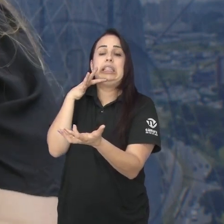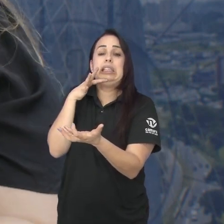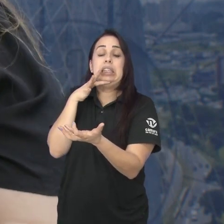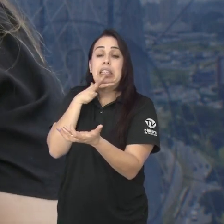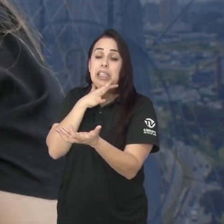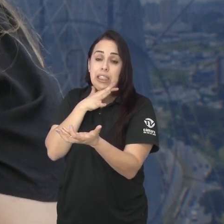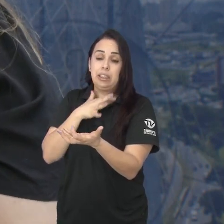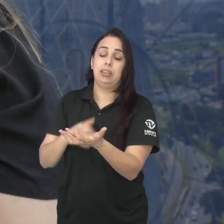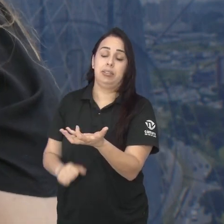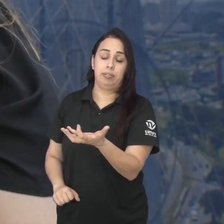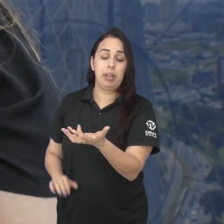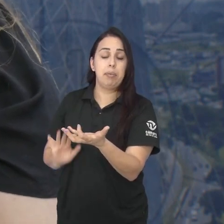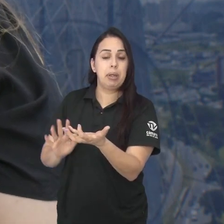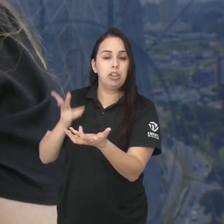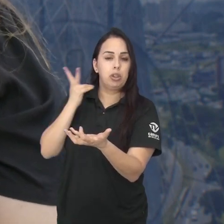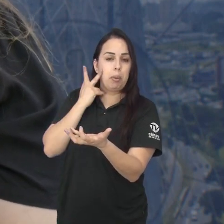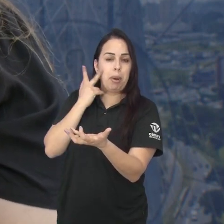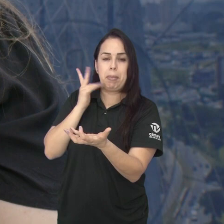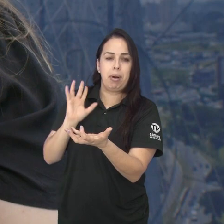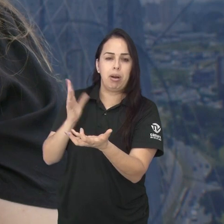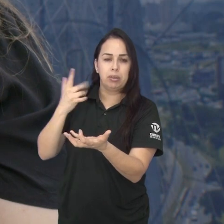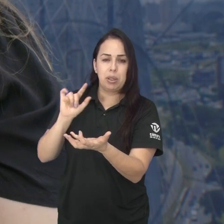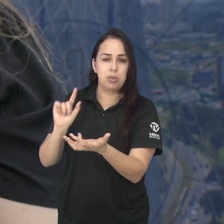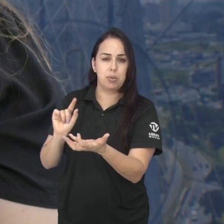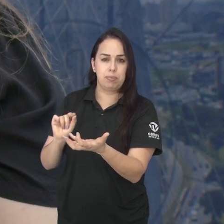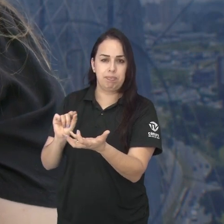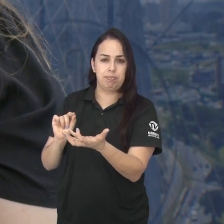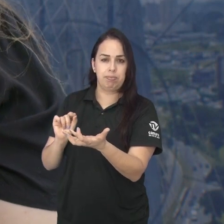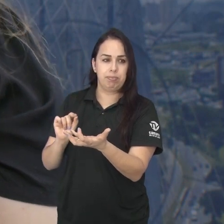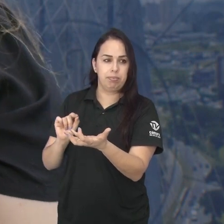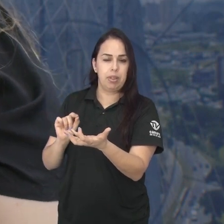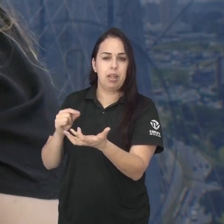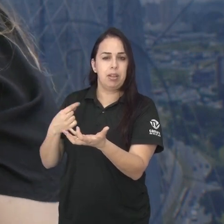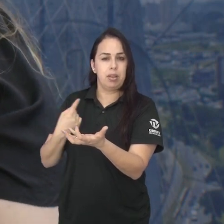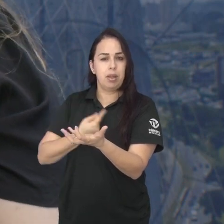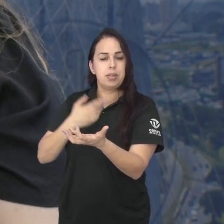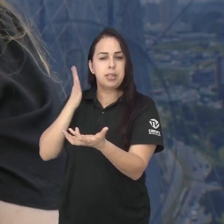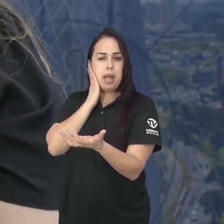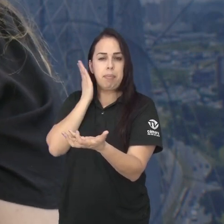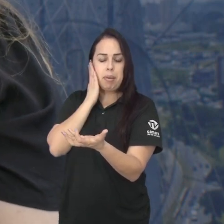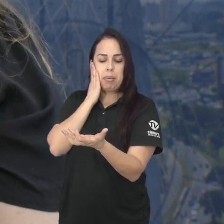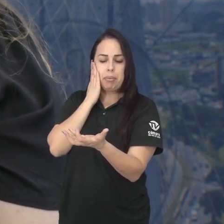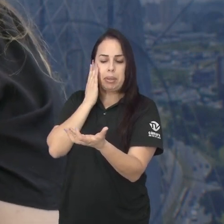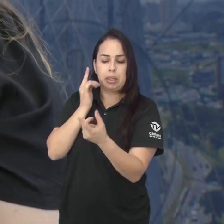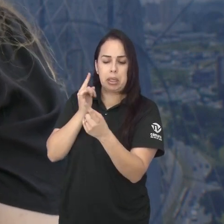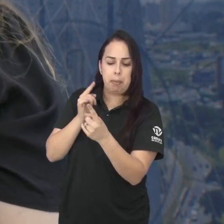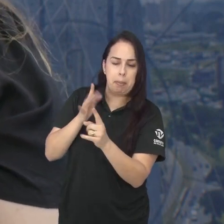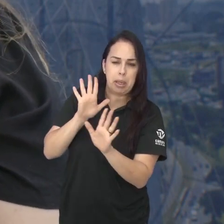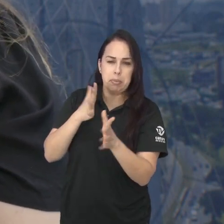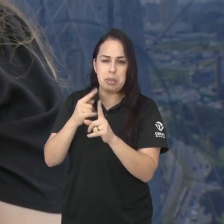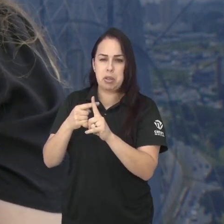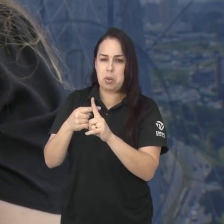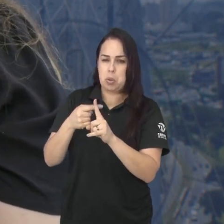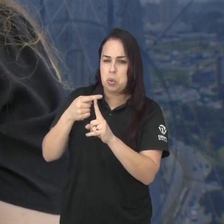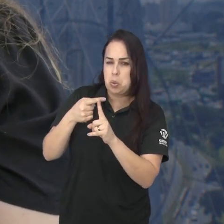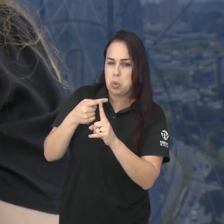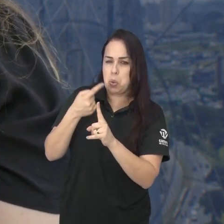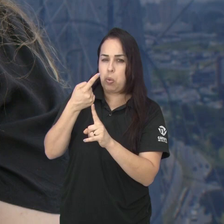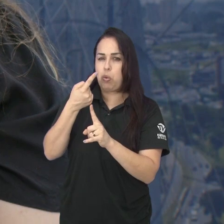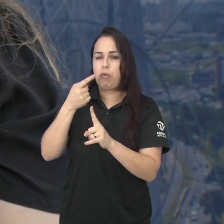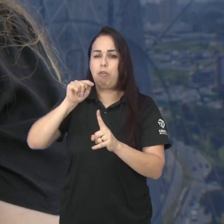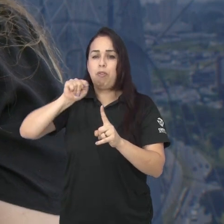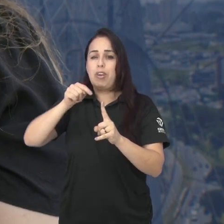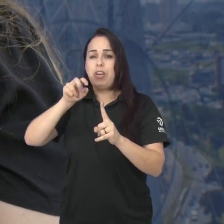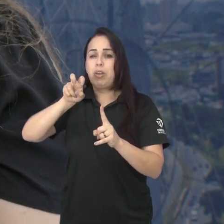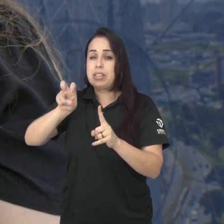grande. O que acontece? Normalmente é previsível aí que você tem um aumento de 1,5